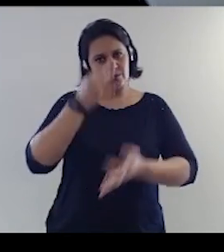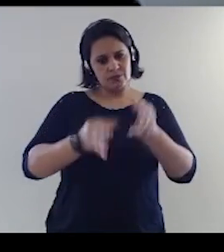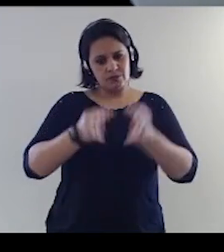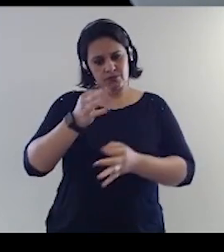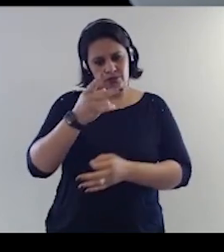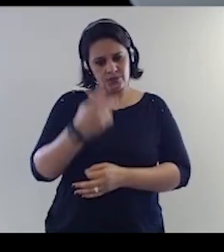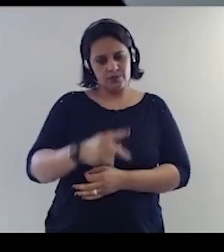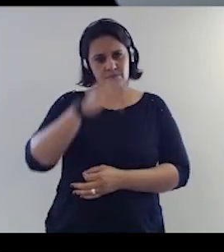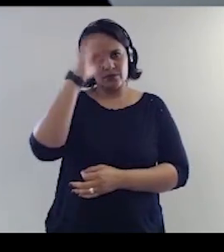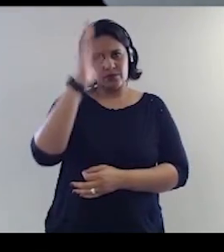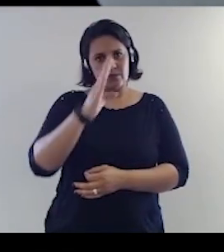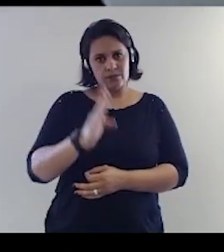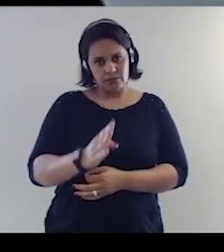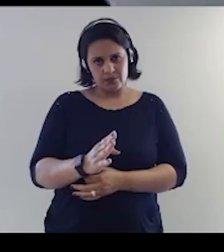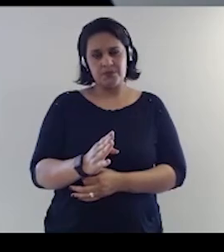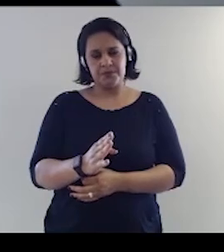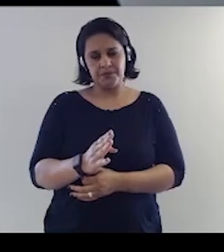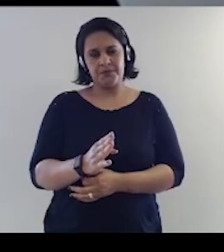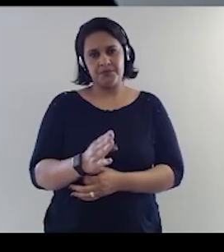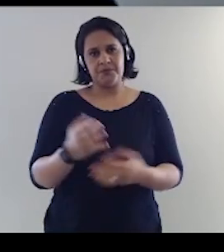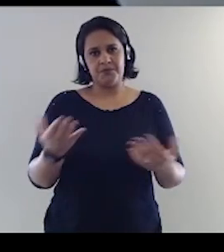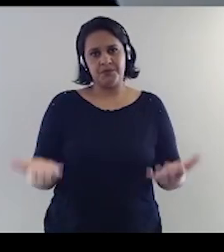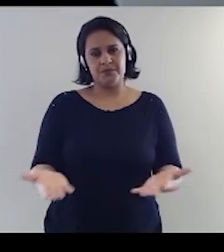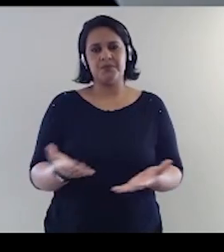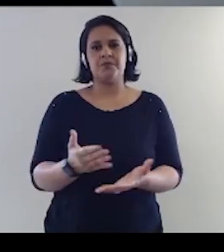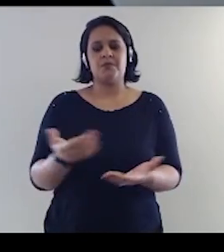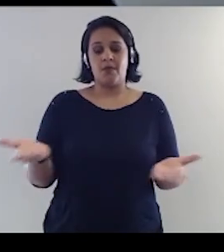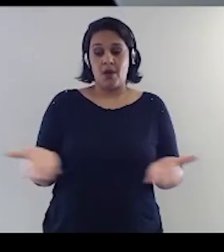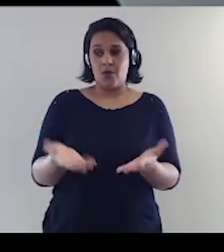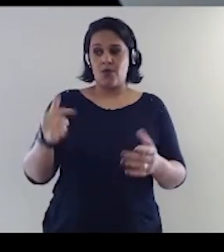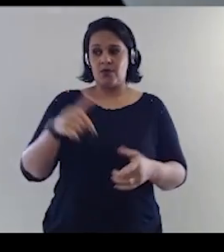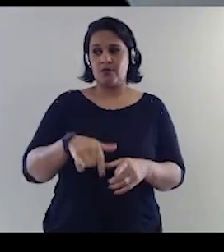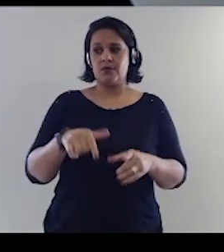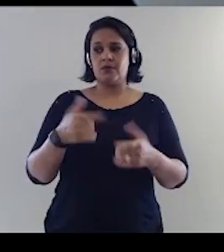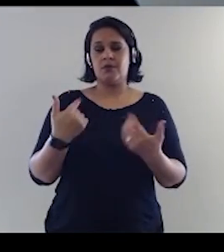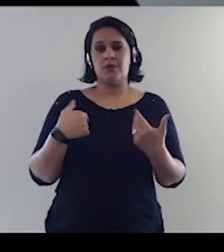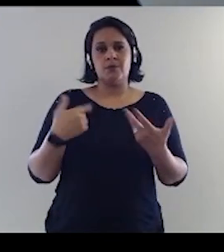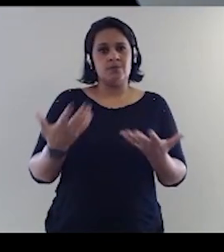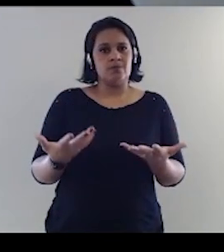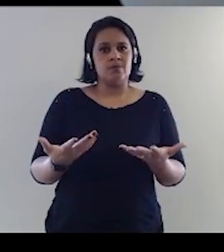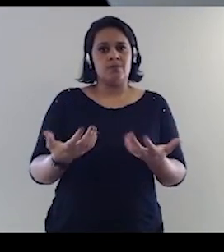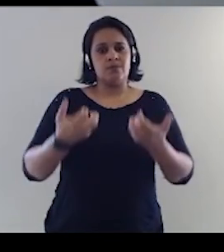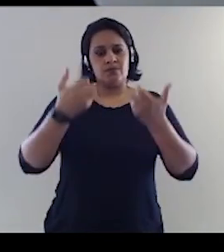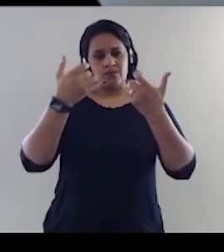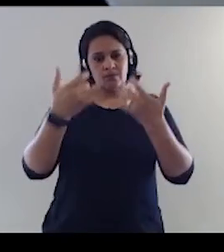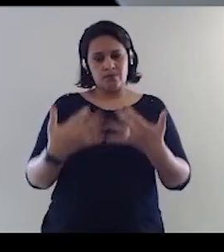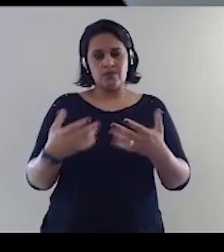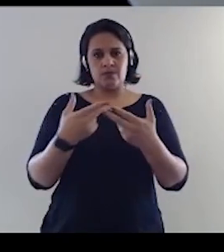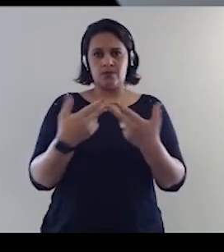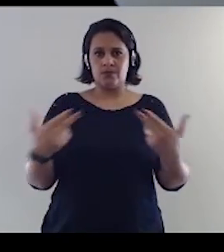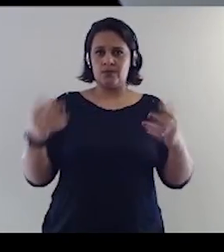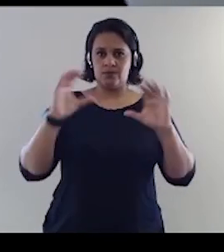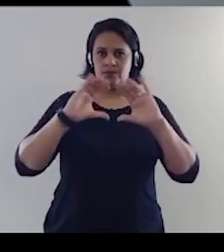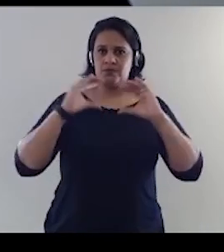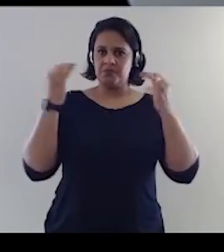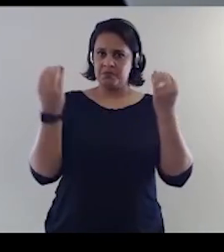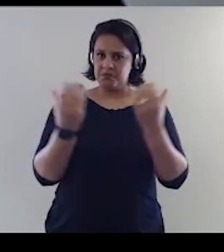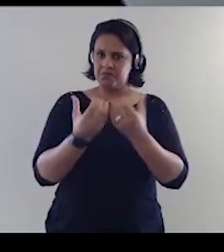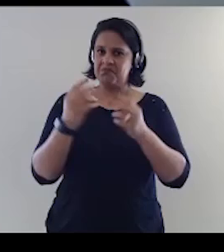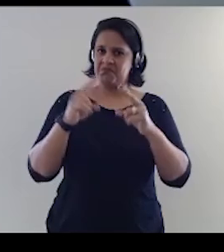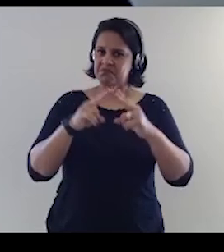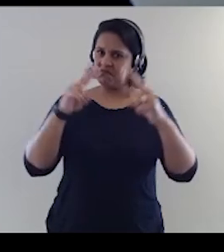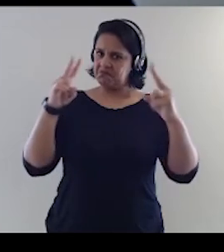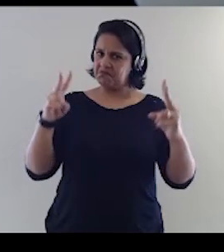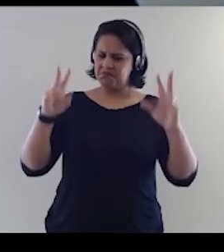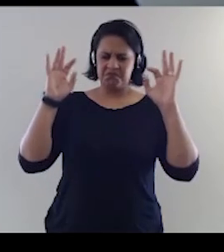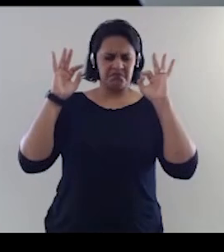brasileiros, sobretudo fazendo uma intervenção neste muito prestigiado congresso. Pela primeira vez, um congresso digital